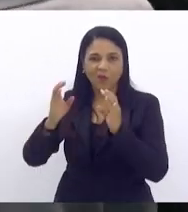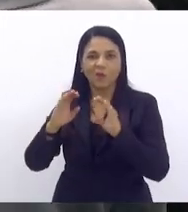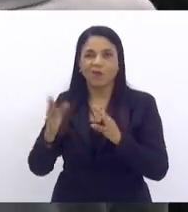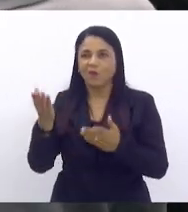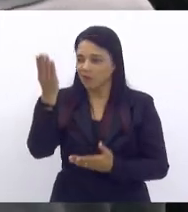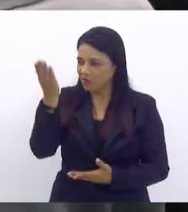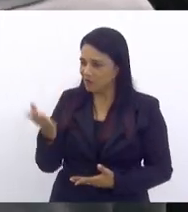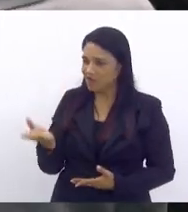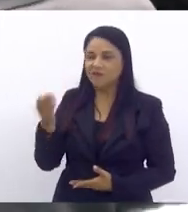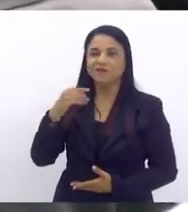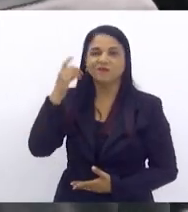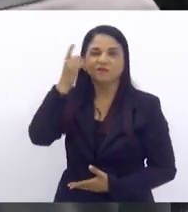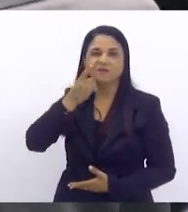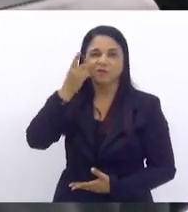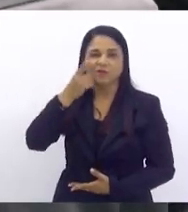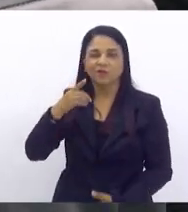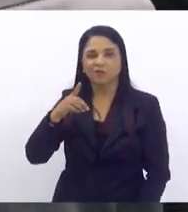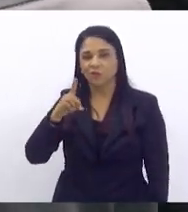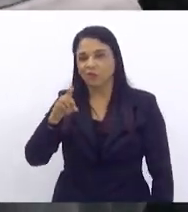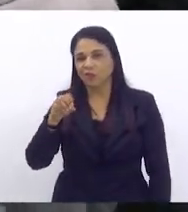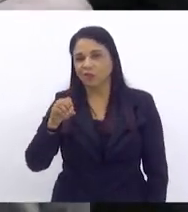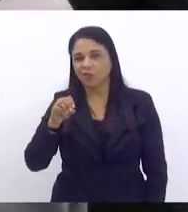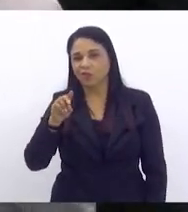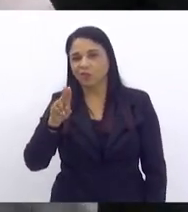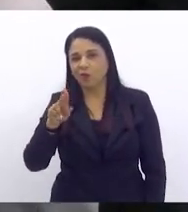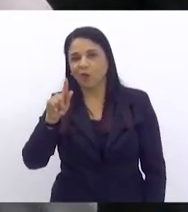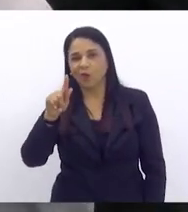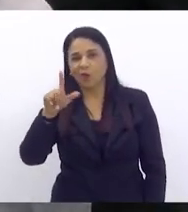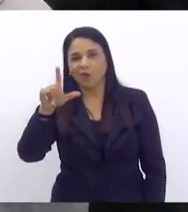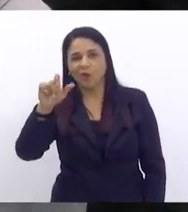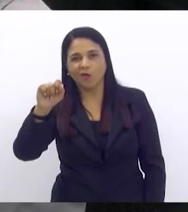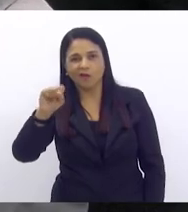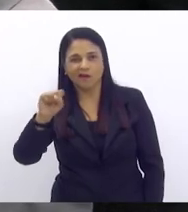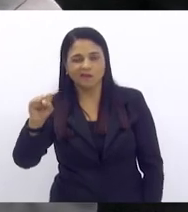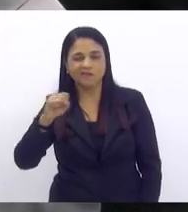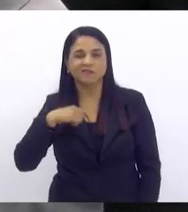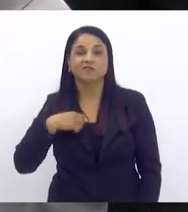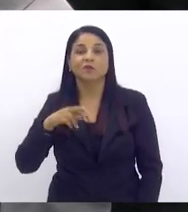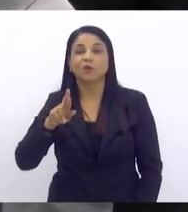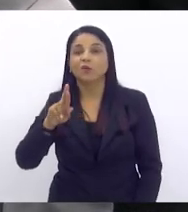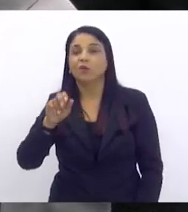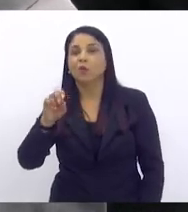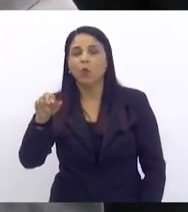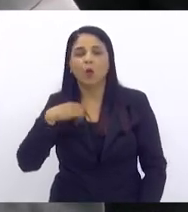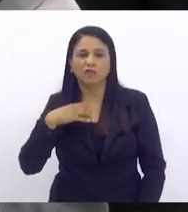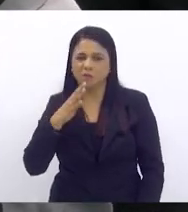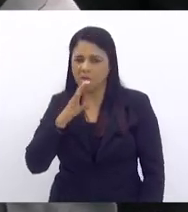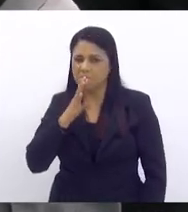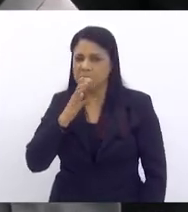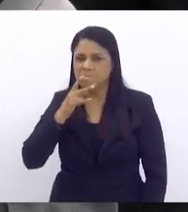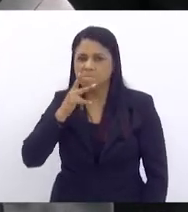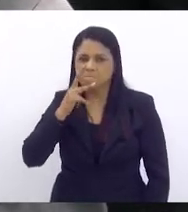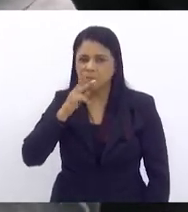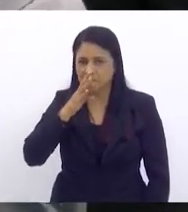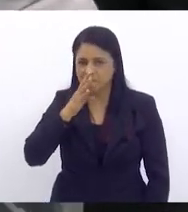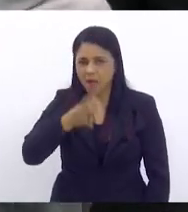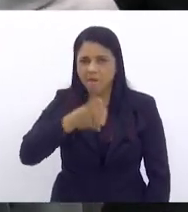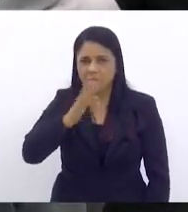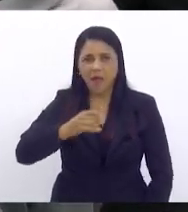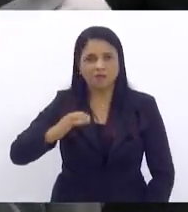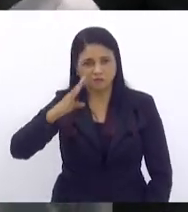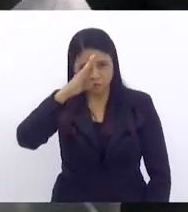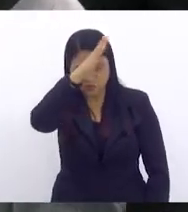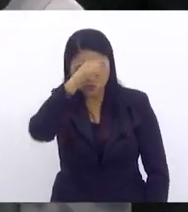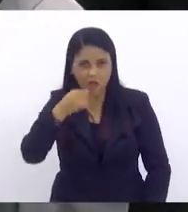nobre deputado Douglas Ruas, é um que anda bravatando, xingando o presidente Bolsonaro em São Gonçalo, falando mal